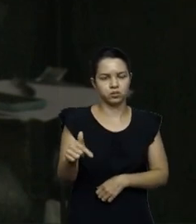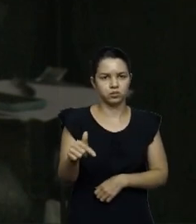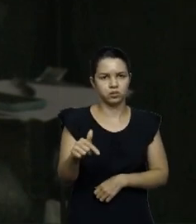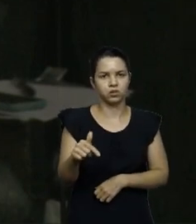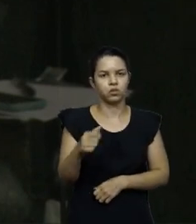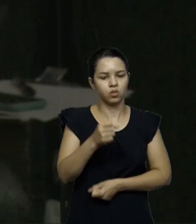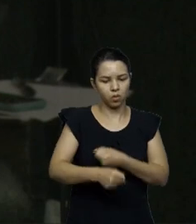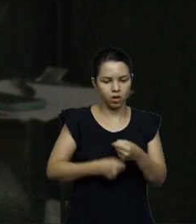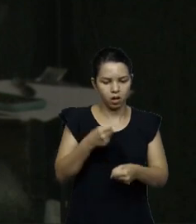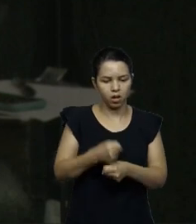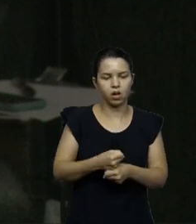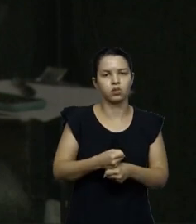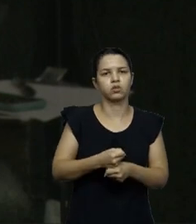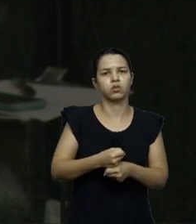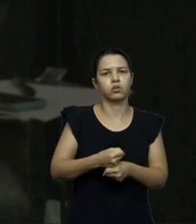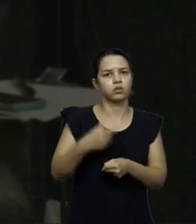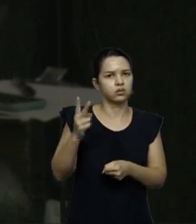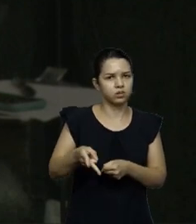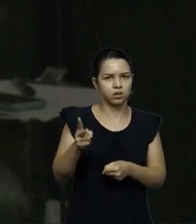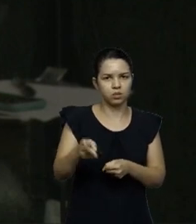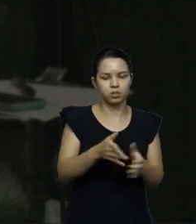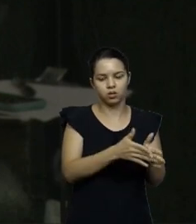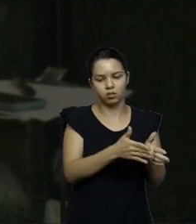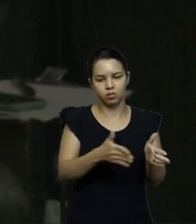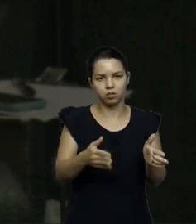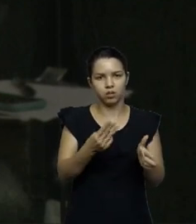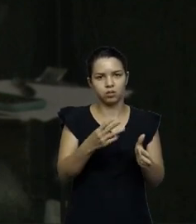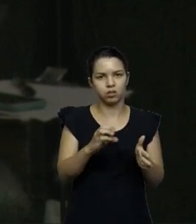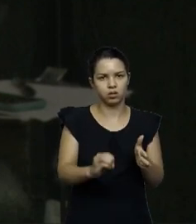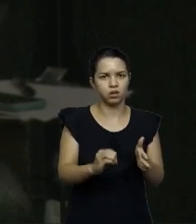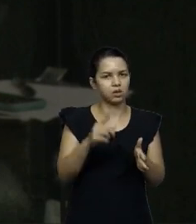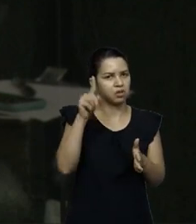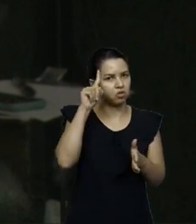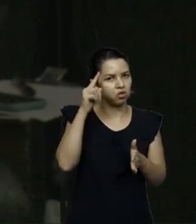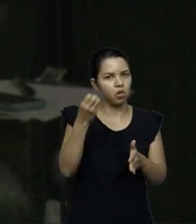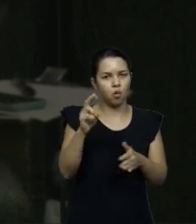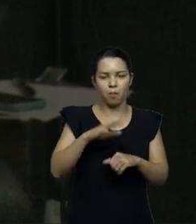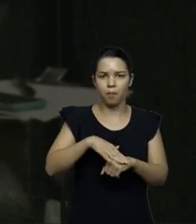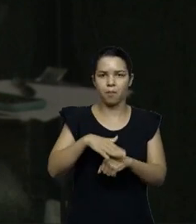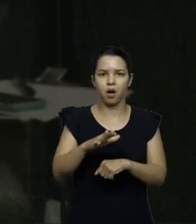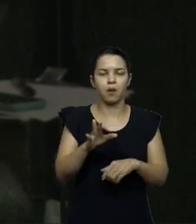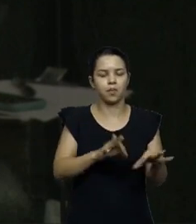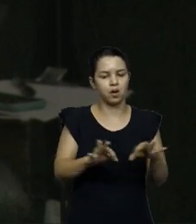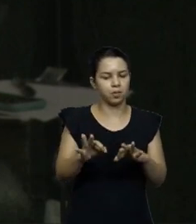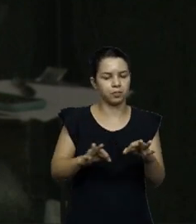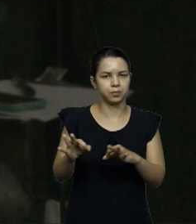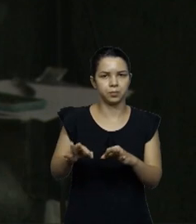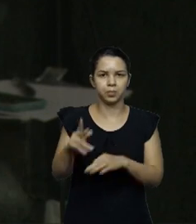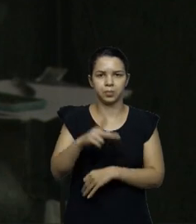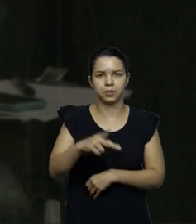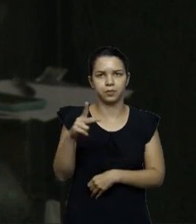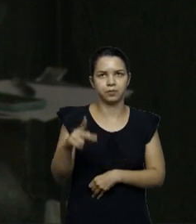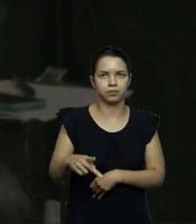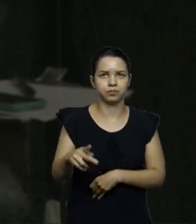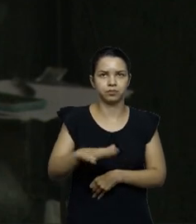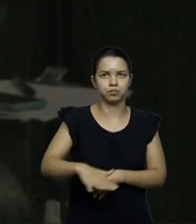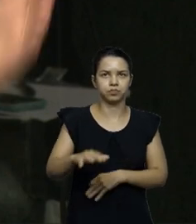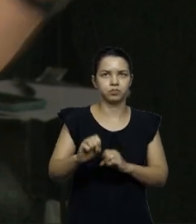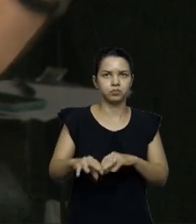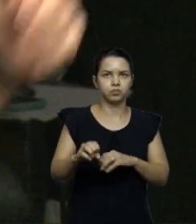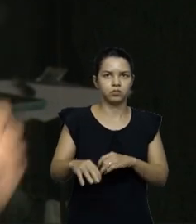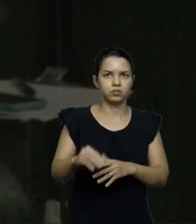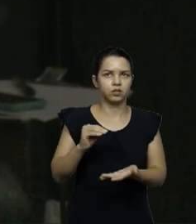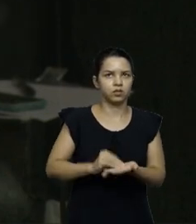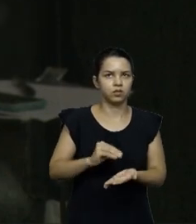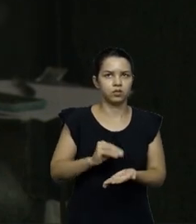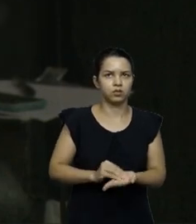mais e para alinhar o quadro de professores na educação é uma incompetência e